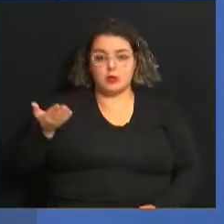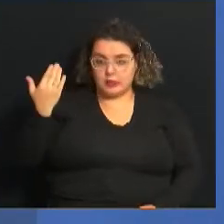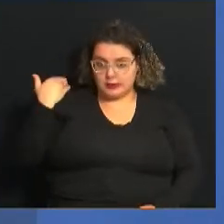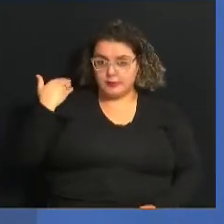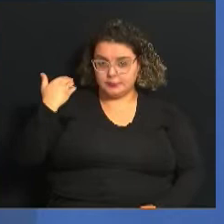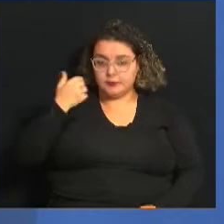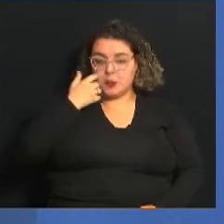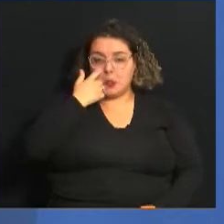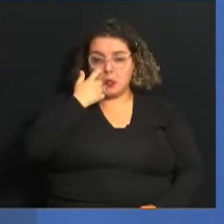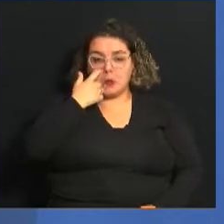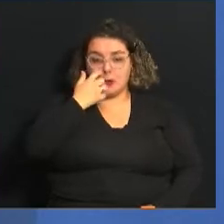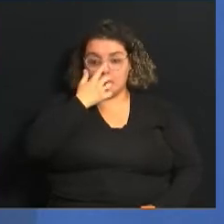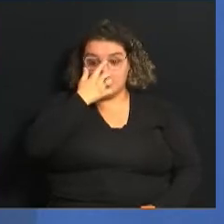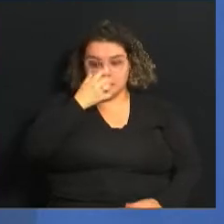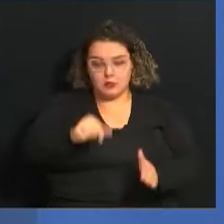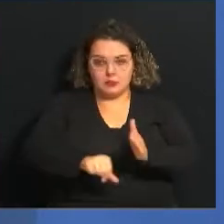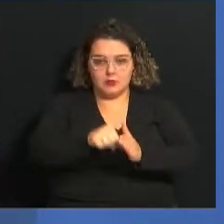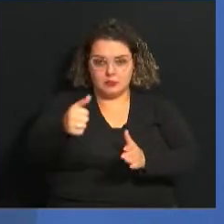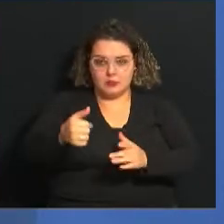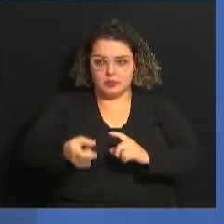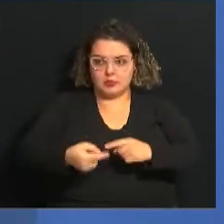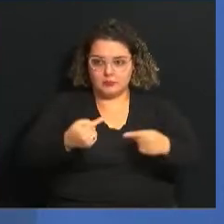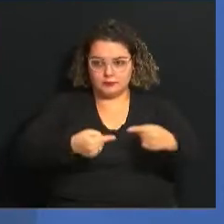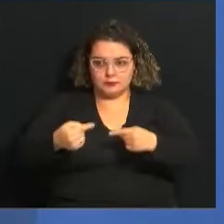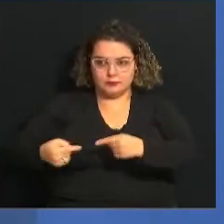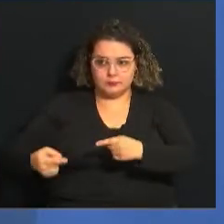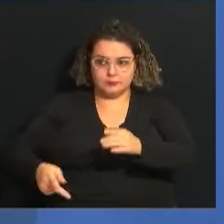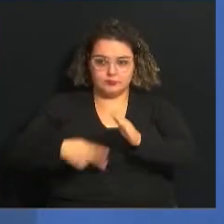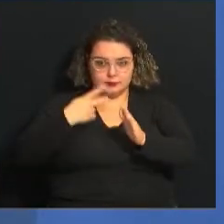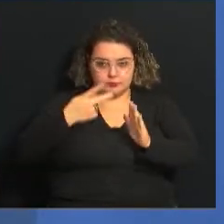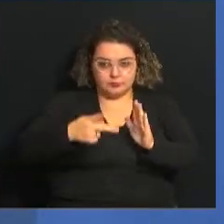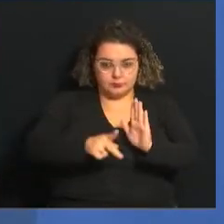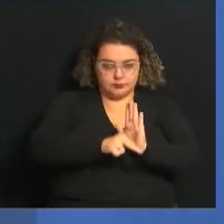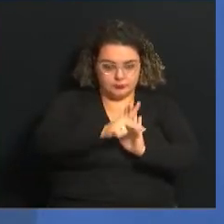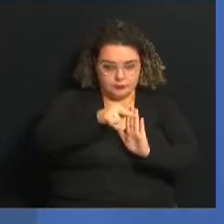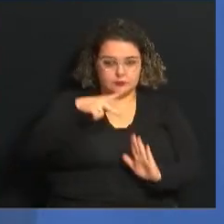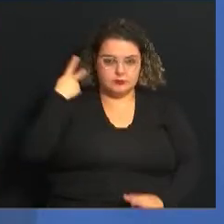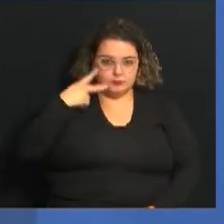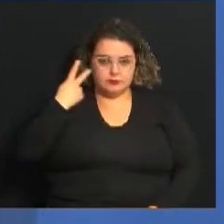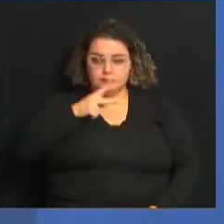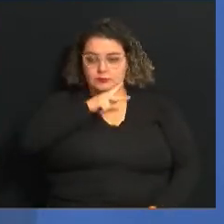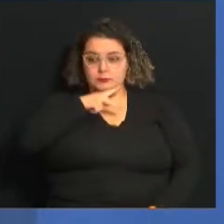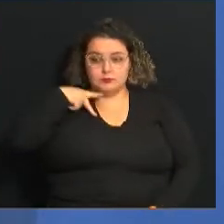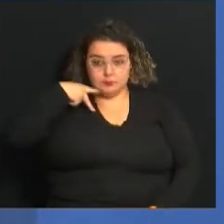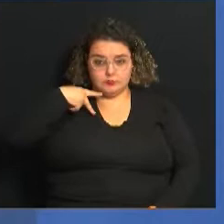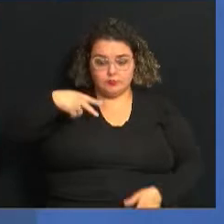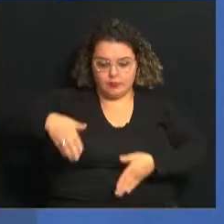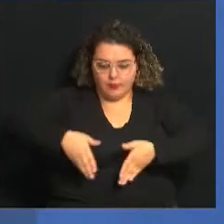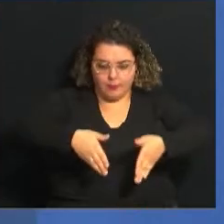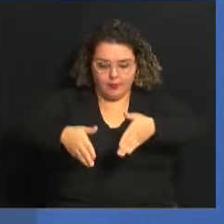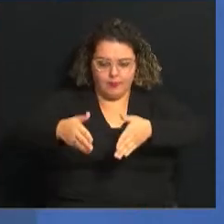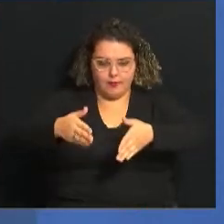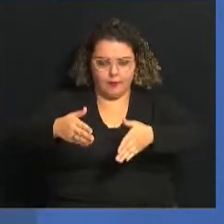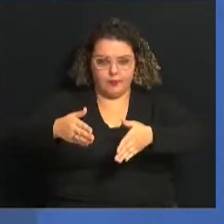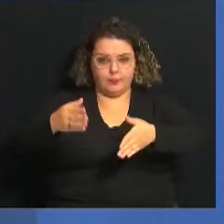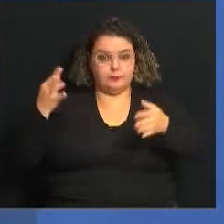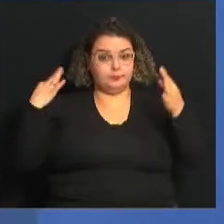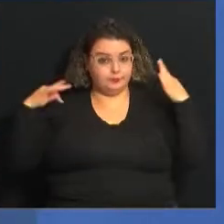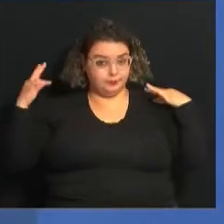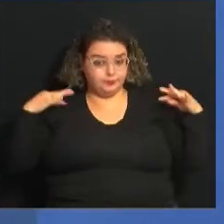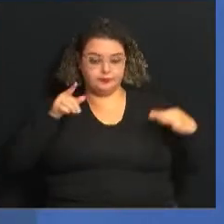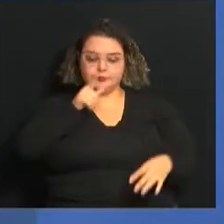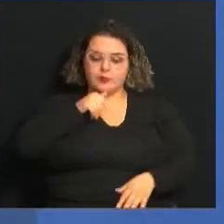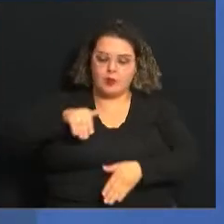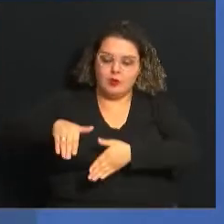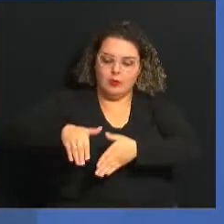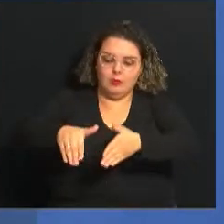aprovado em primeira discussão o projeto do vereador Permínio Monteiro, que institui a Rota Turística das Águas como roteiro